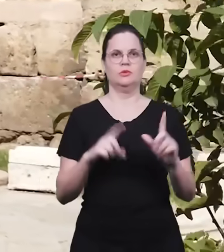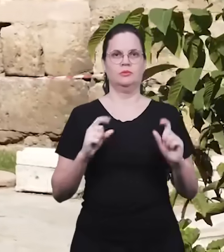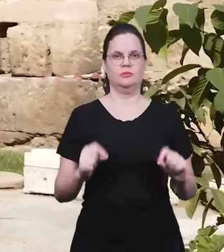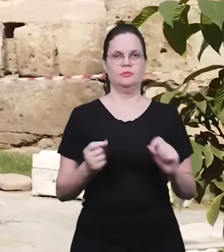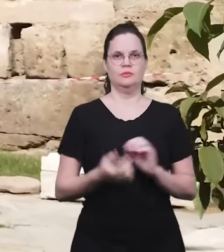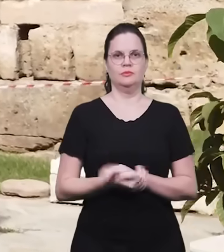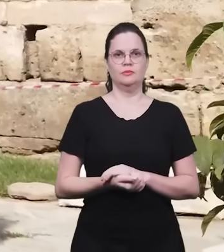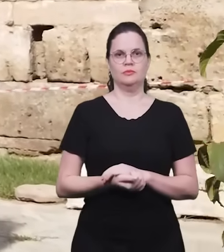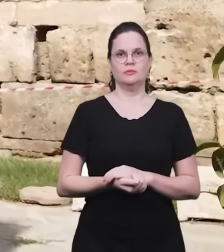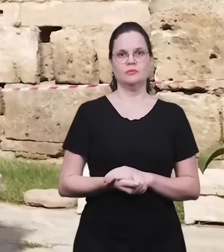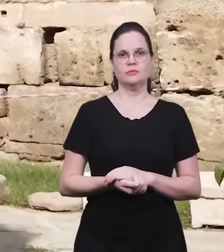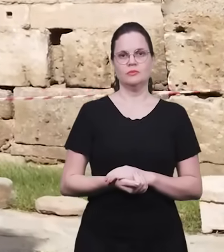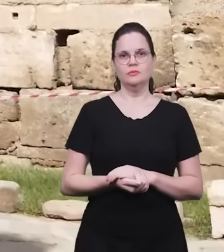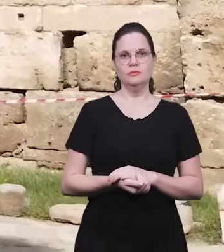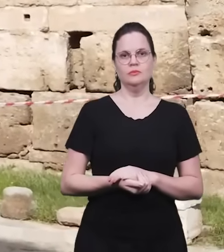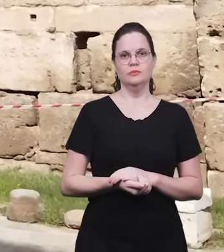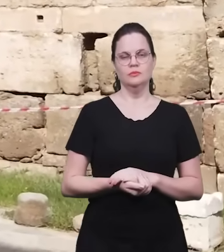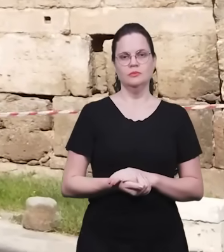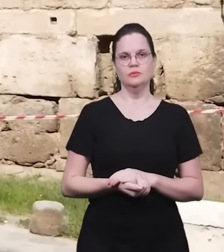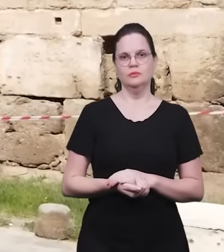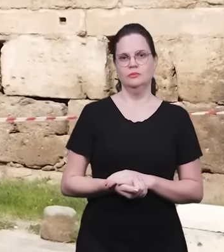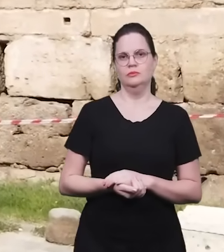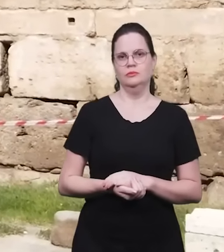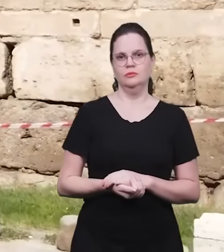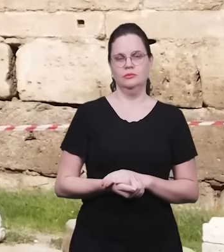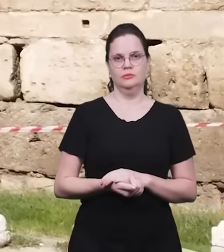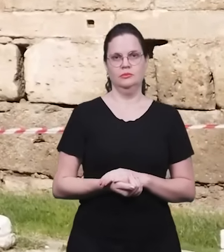assim, no texto, né?